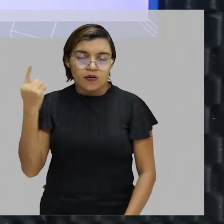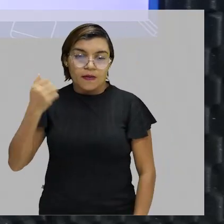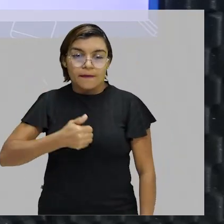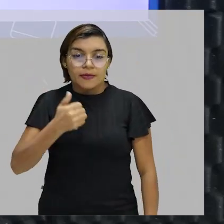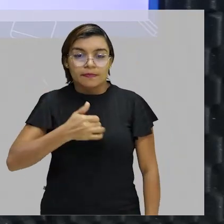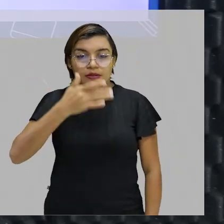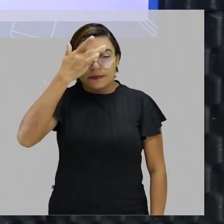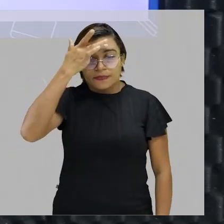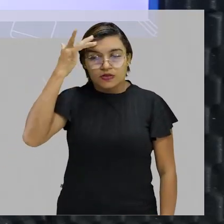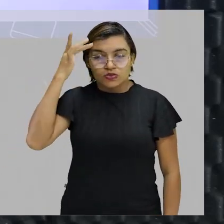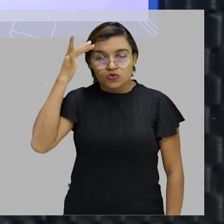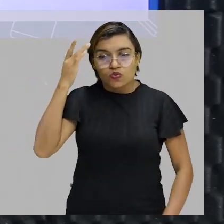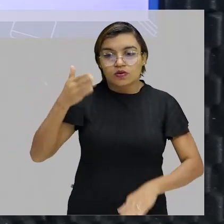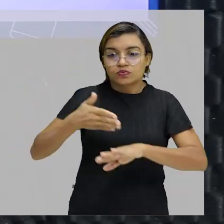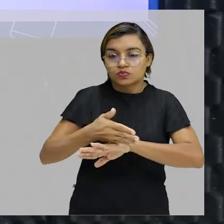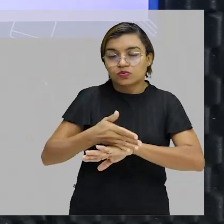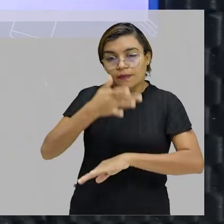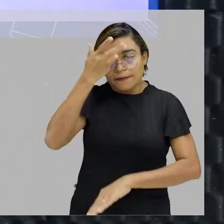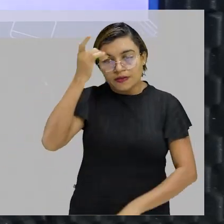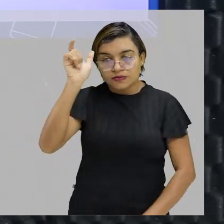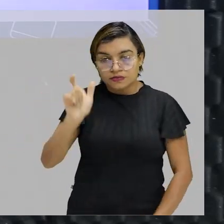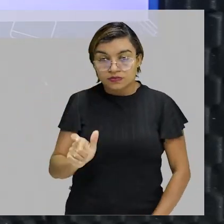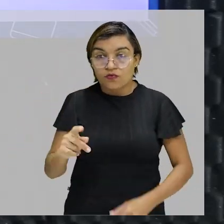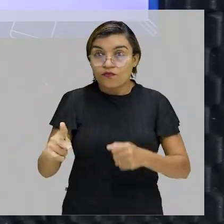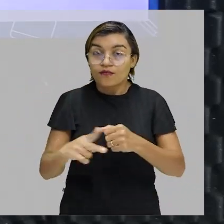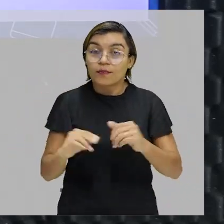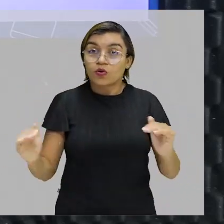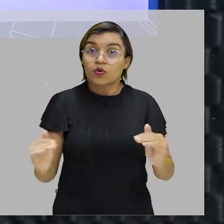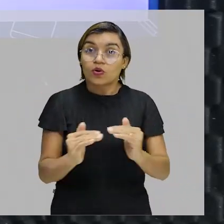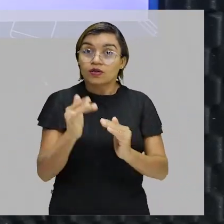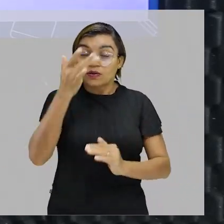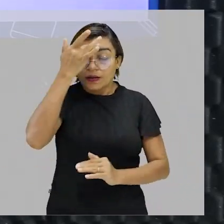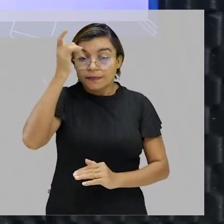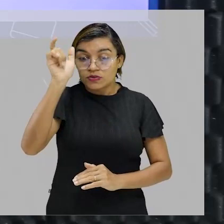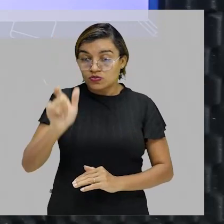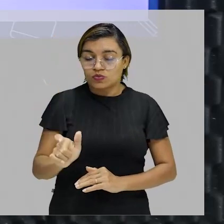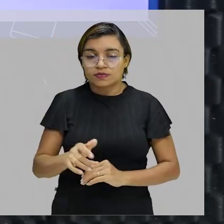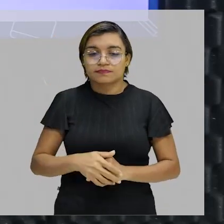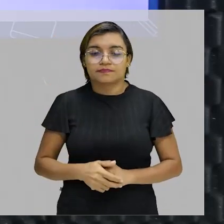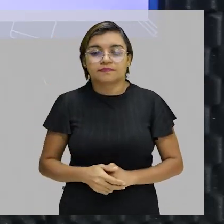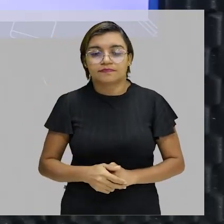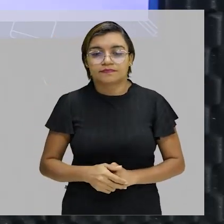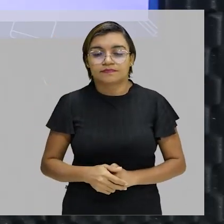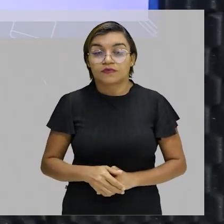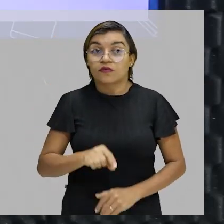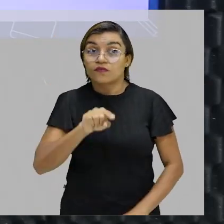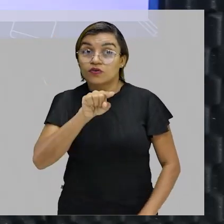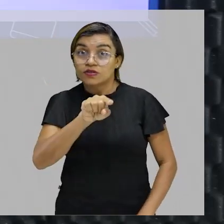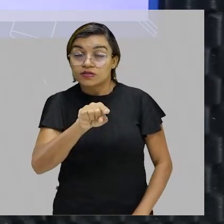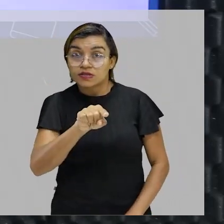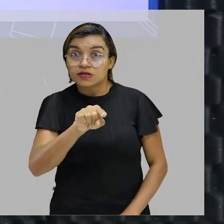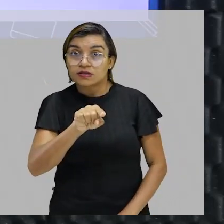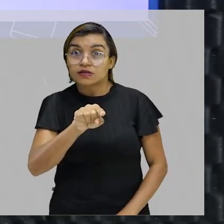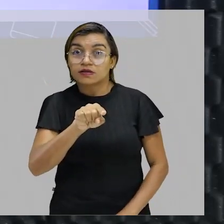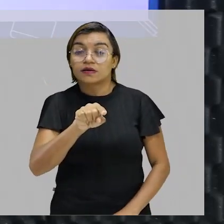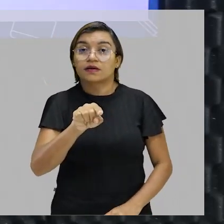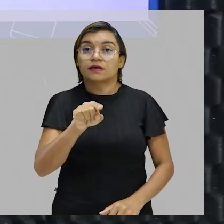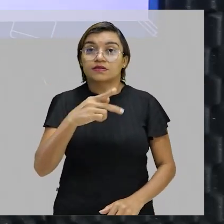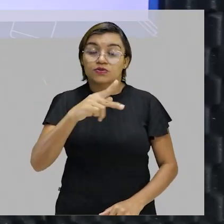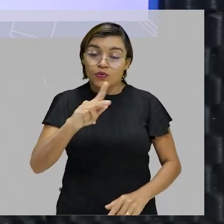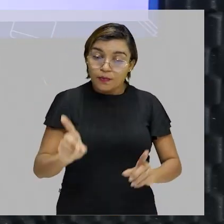eu ou nós, faz parte do sujeito, sempre o verbo vai concordar com a pessoa. Então, se eu disser, ó, você, seu primo e